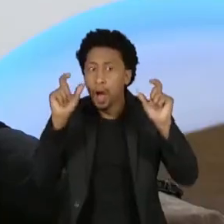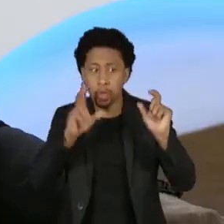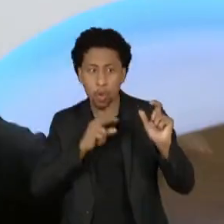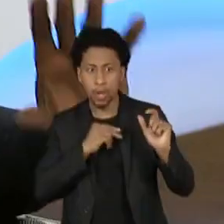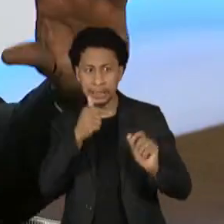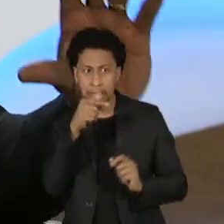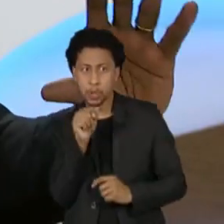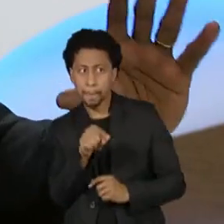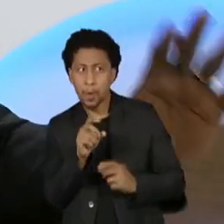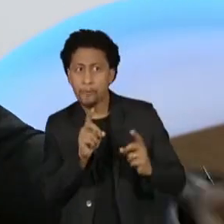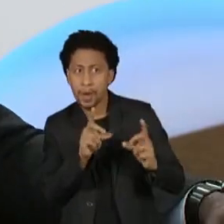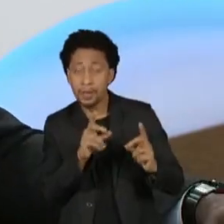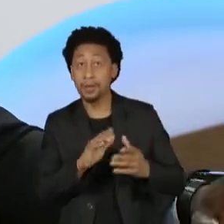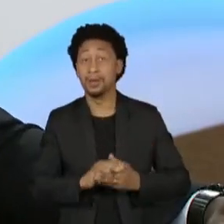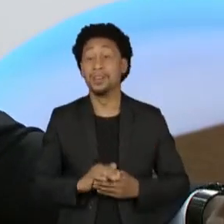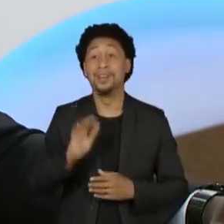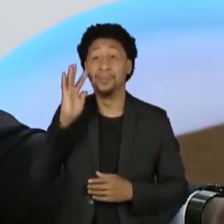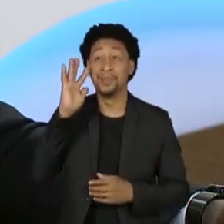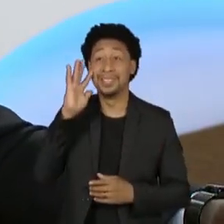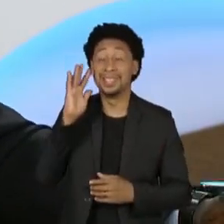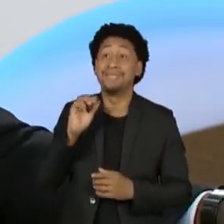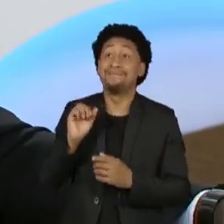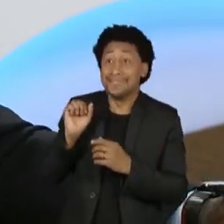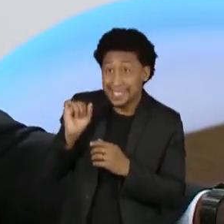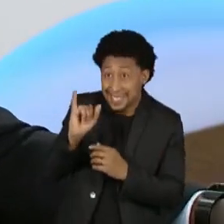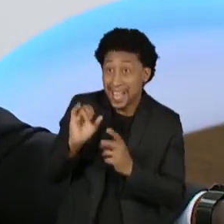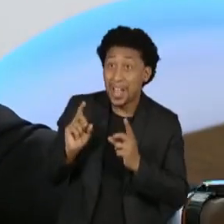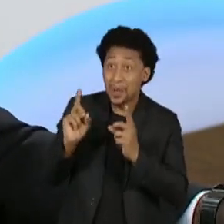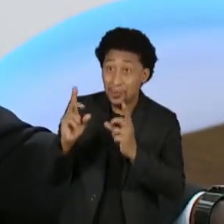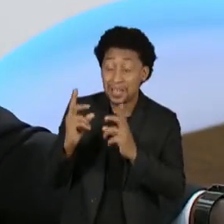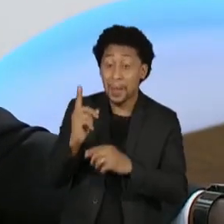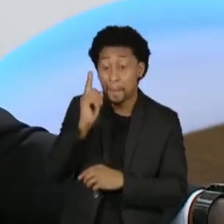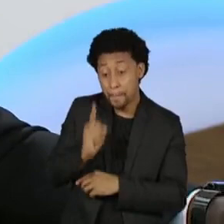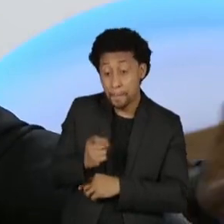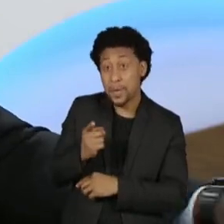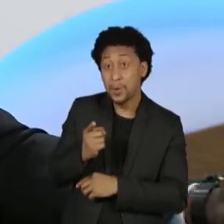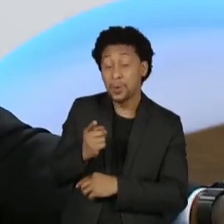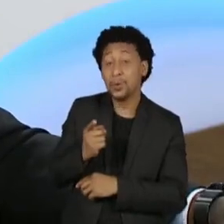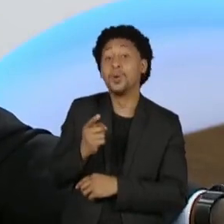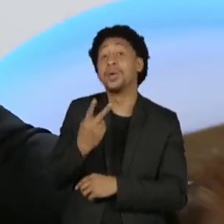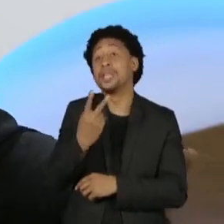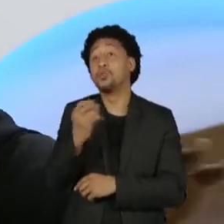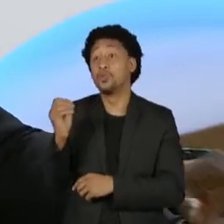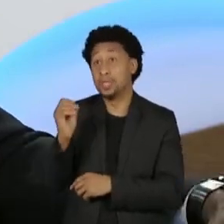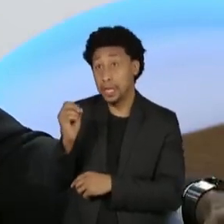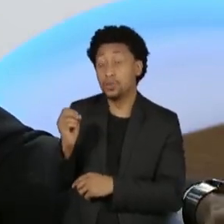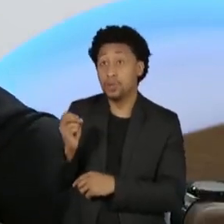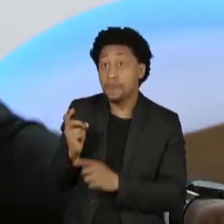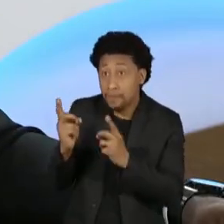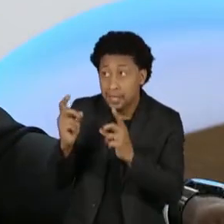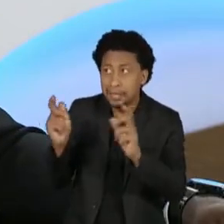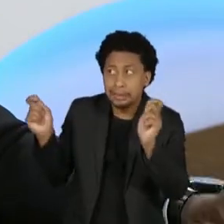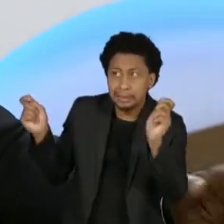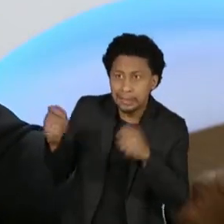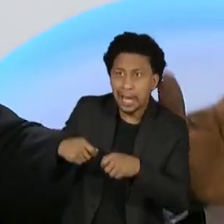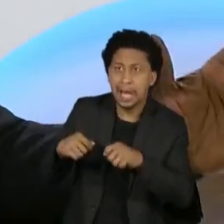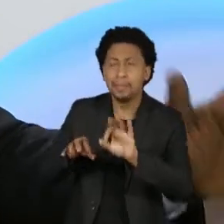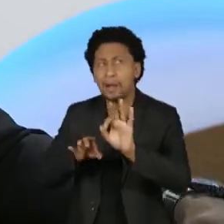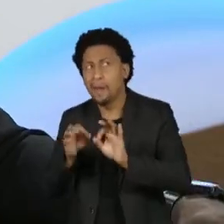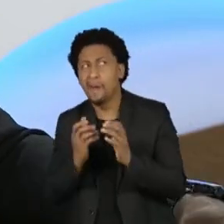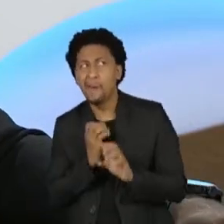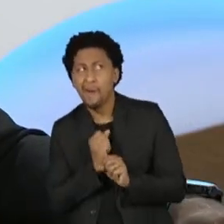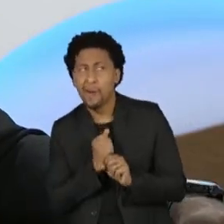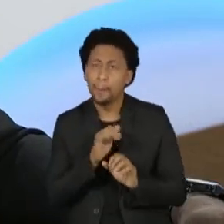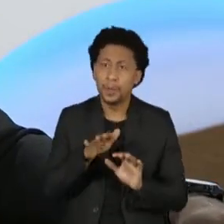caramba se eu vender 1500 dias que eu tenho uma platéia 250 pessoas vou fazer essa conta pra mim tava ótimo e aí